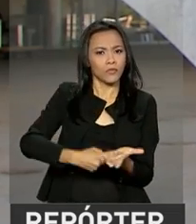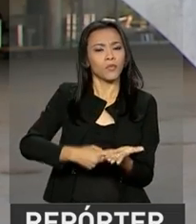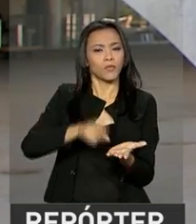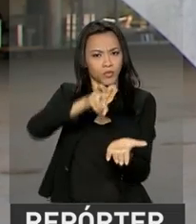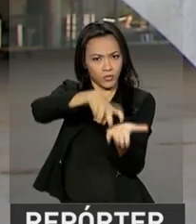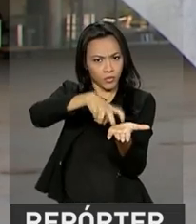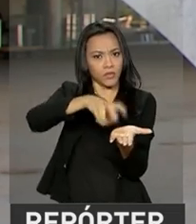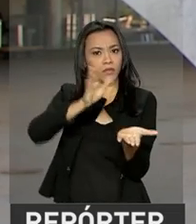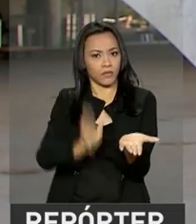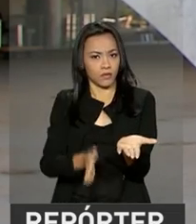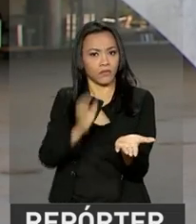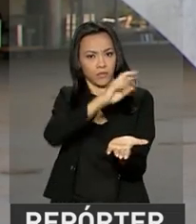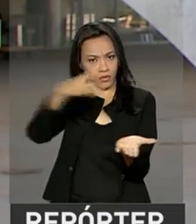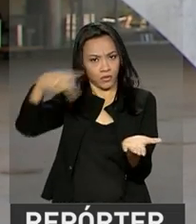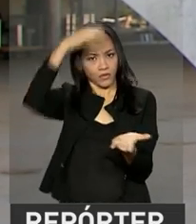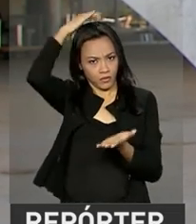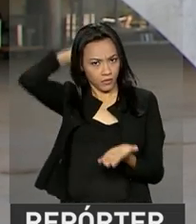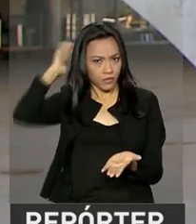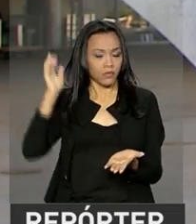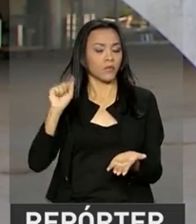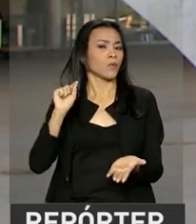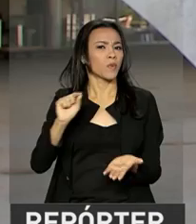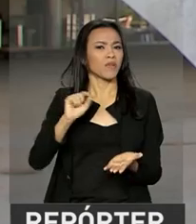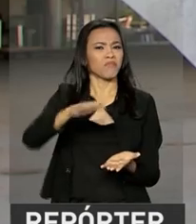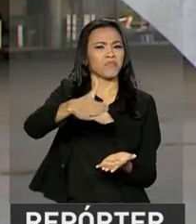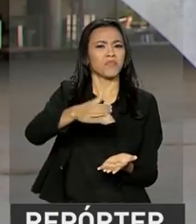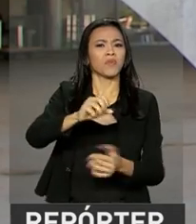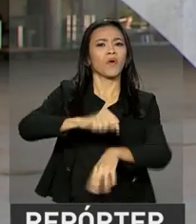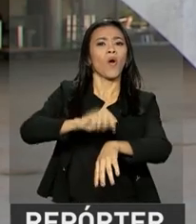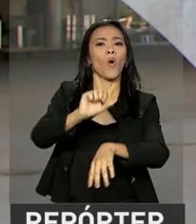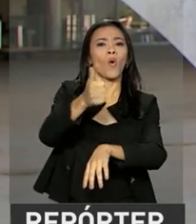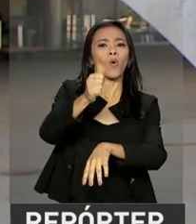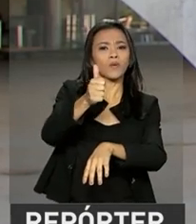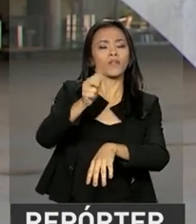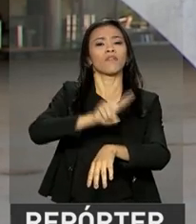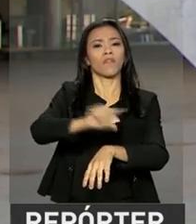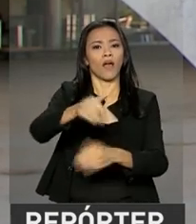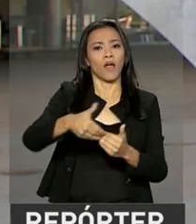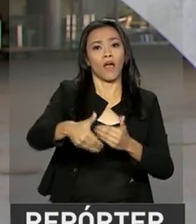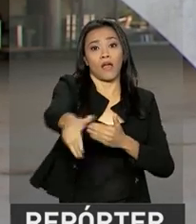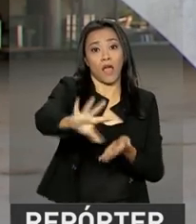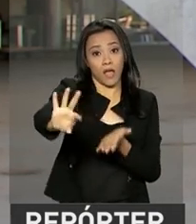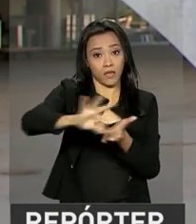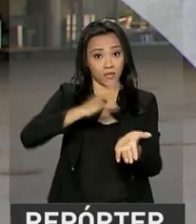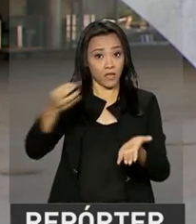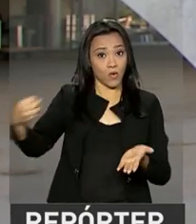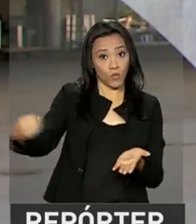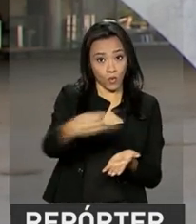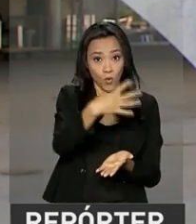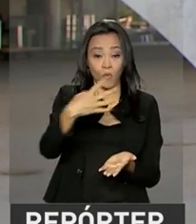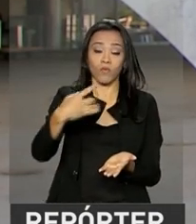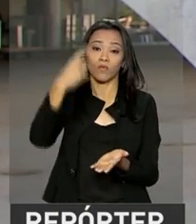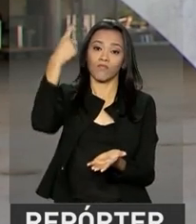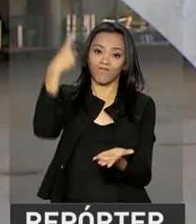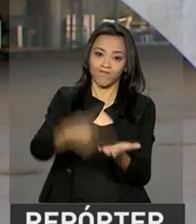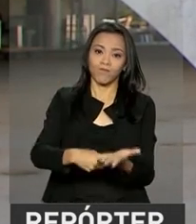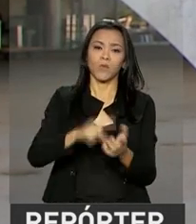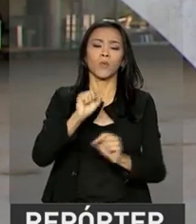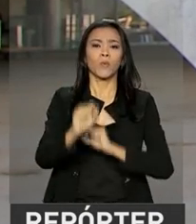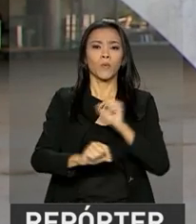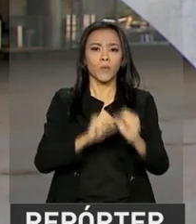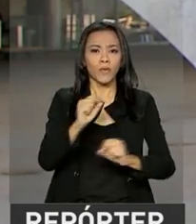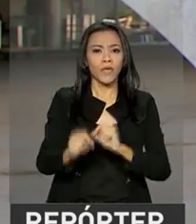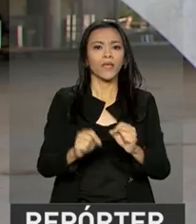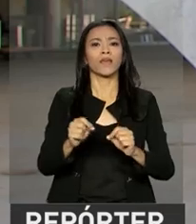ainda na agenda do presidente Michel Temer eh por volta das 11 horas ele vai assinar o novo decreto de regularização